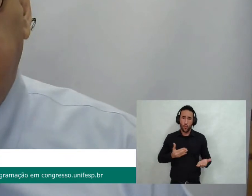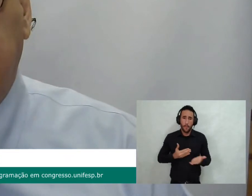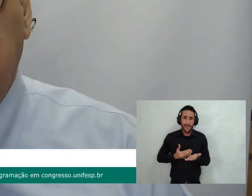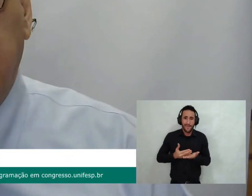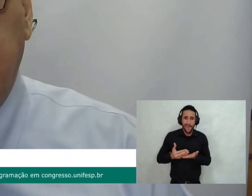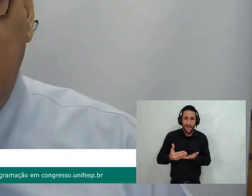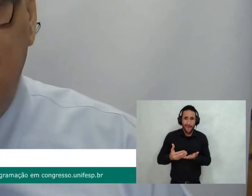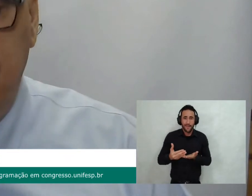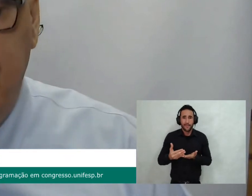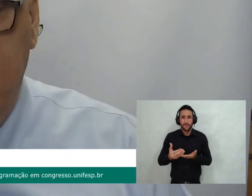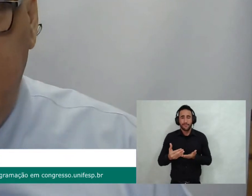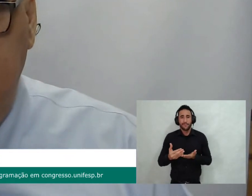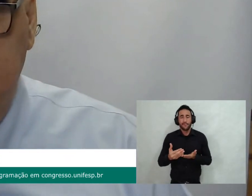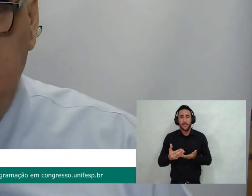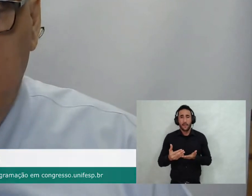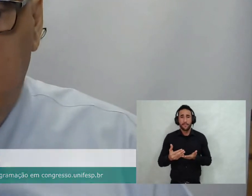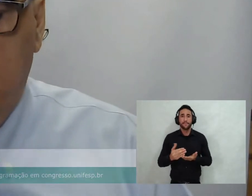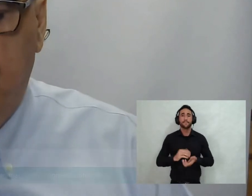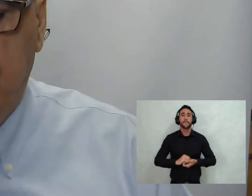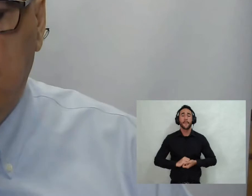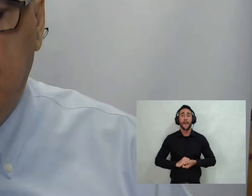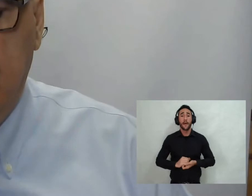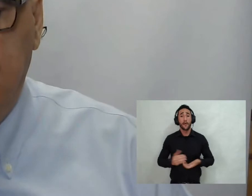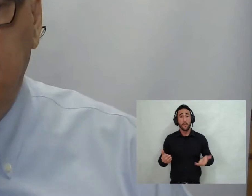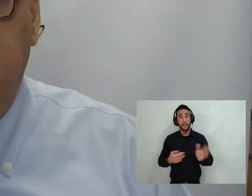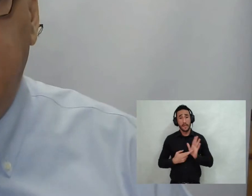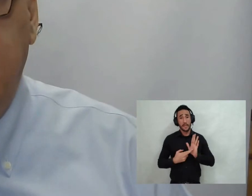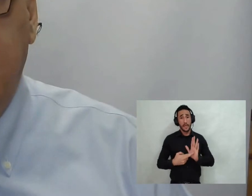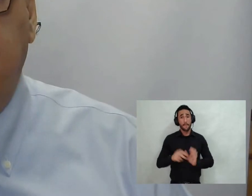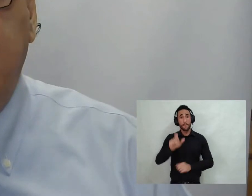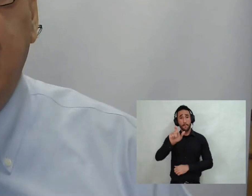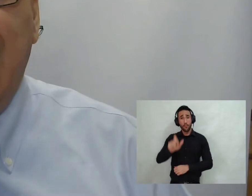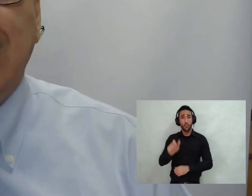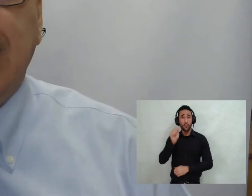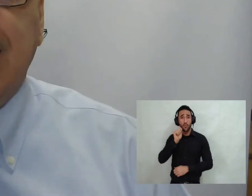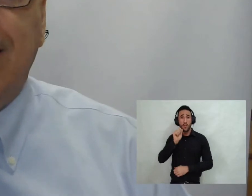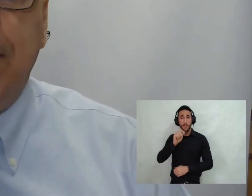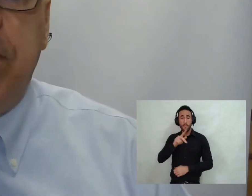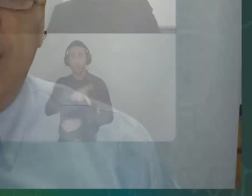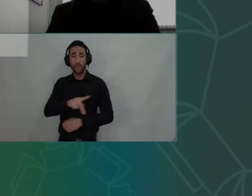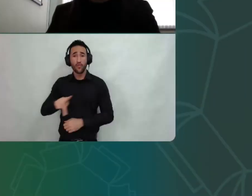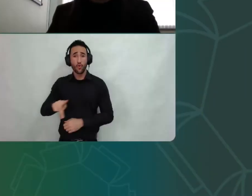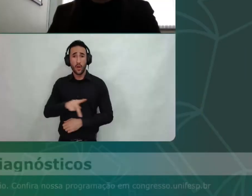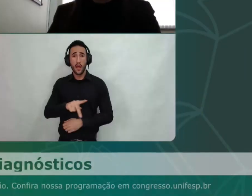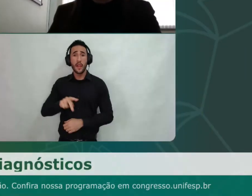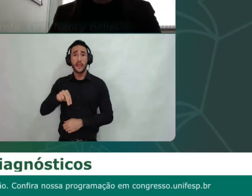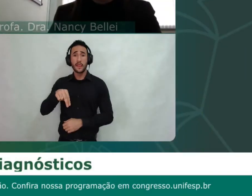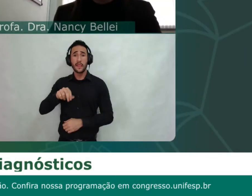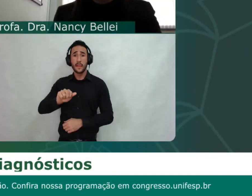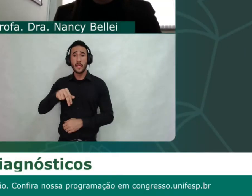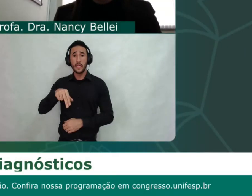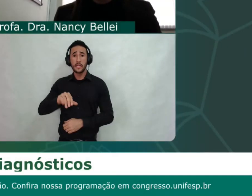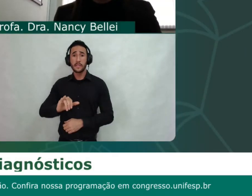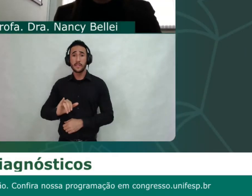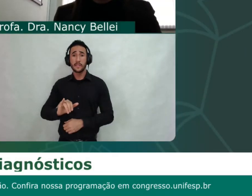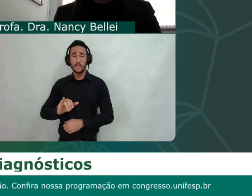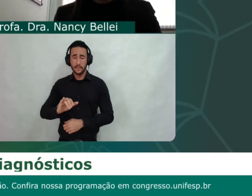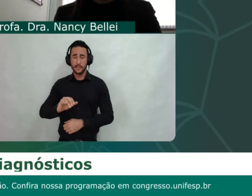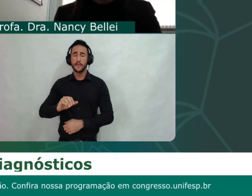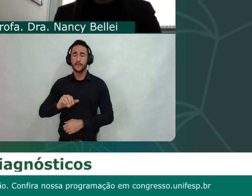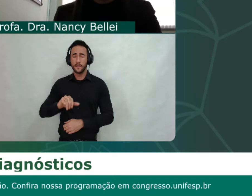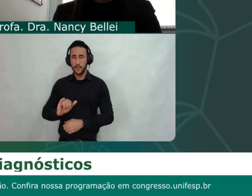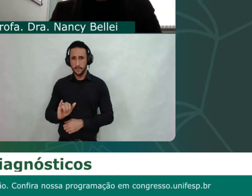apresentar a professora Nancy Belay. Professora Nancy Belay é afiliada da disciplina de Infectologia